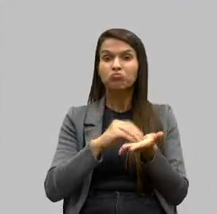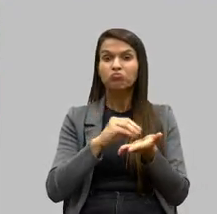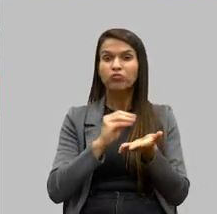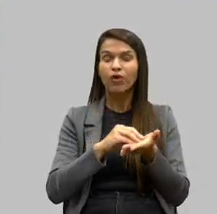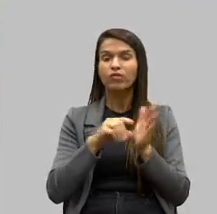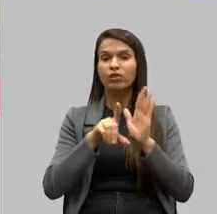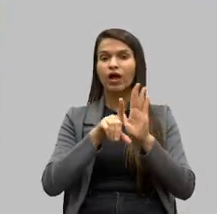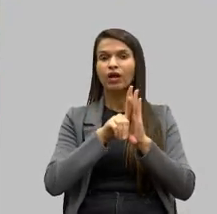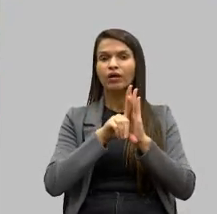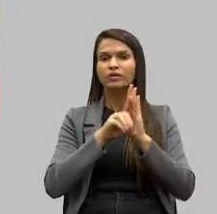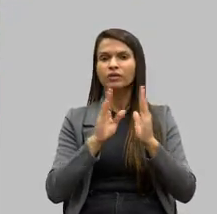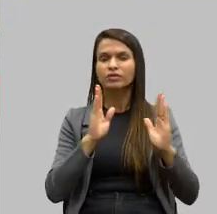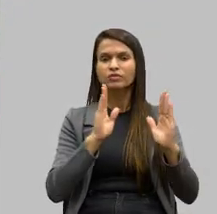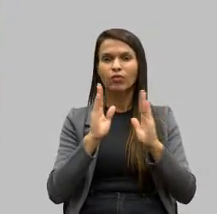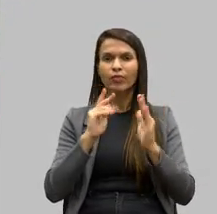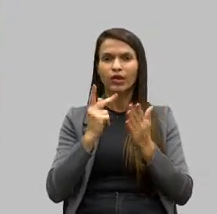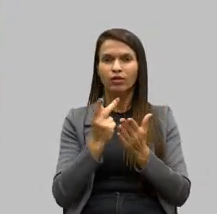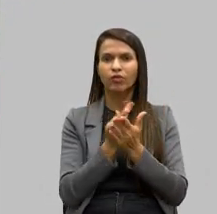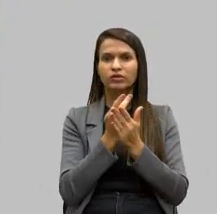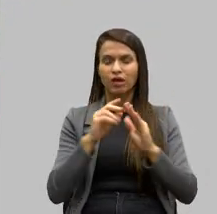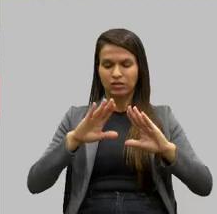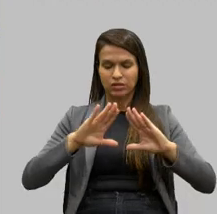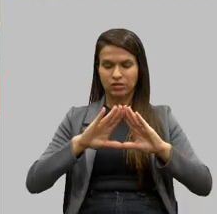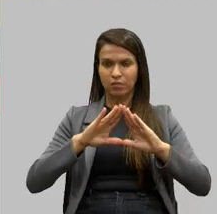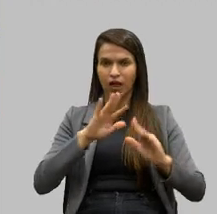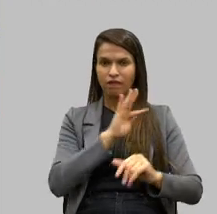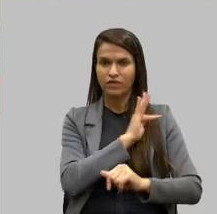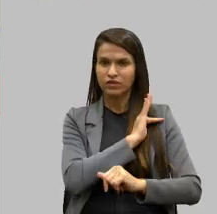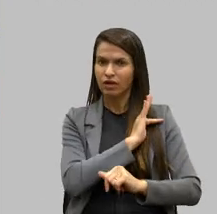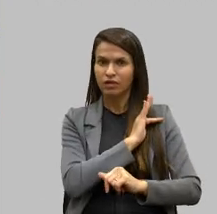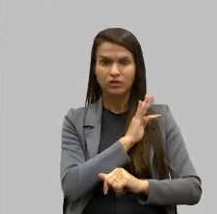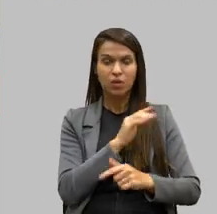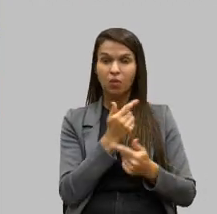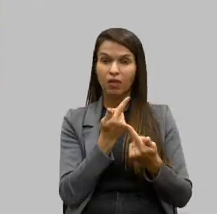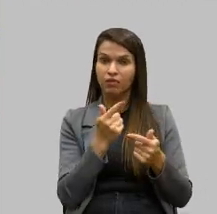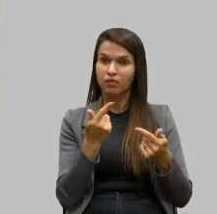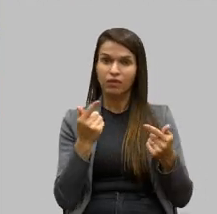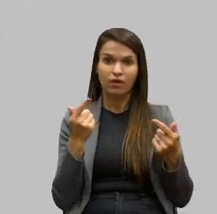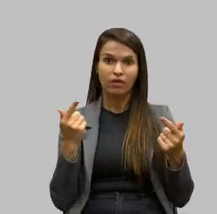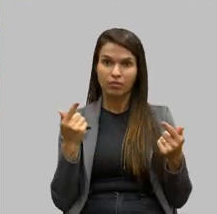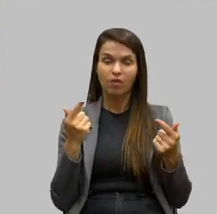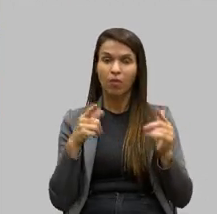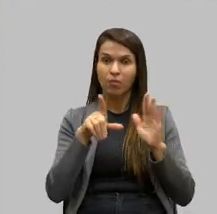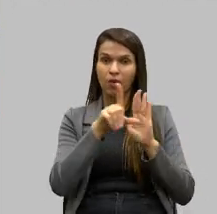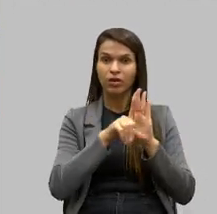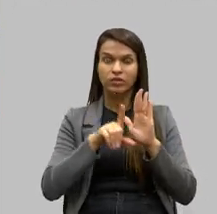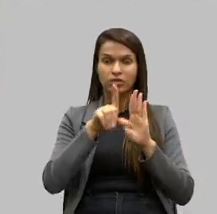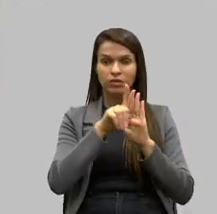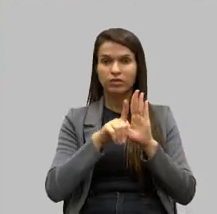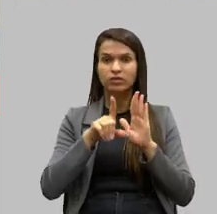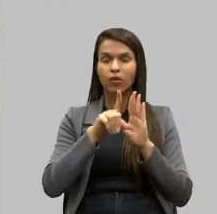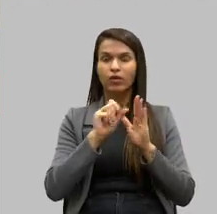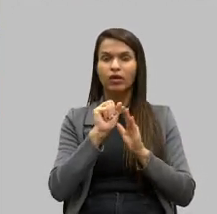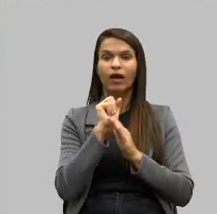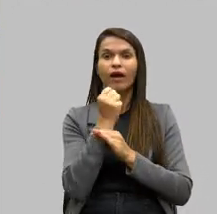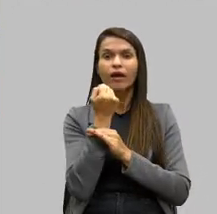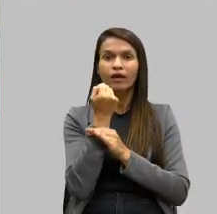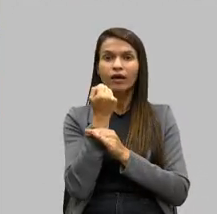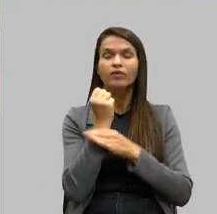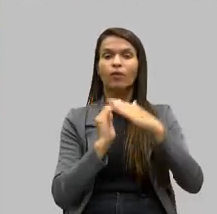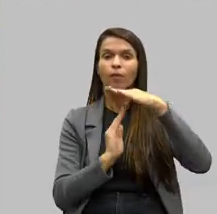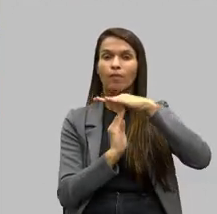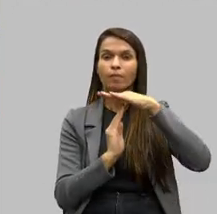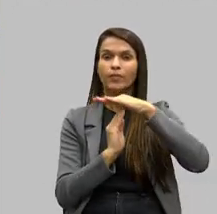Nesse momento que acontece e essa Assembleia fiscaliza, nós não temos uma legislação que garanta o piso